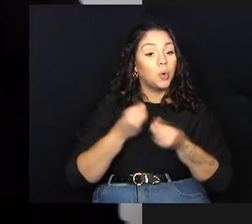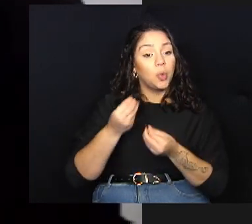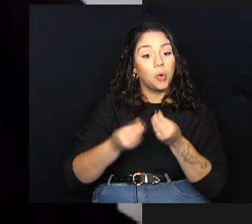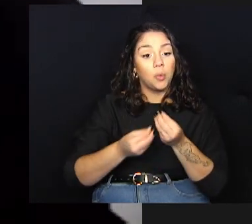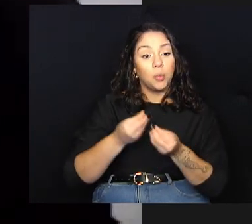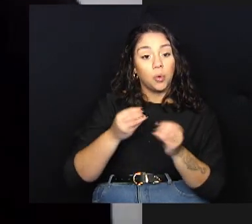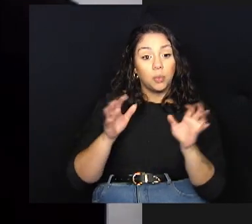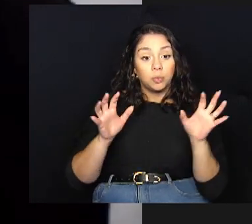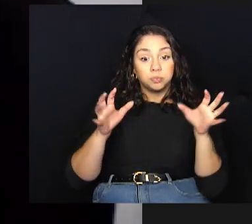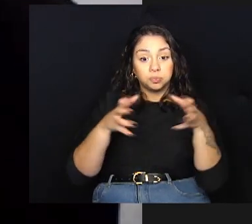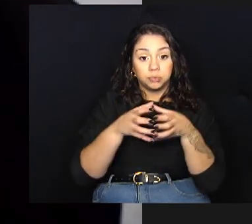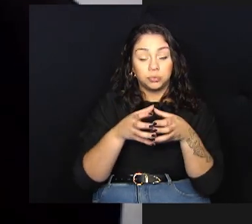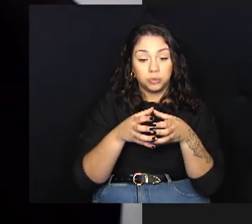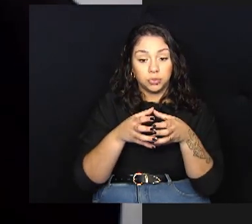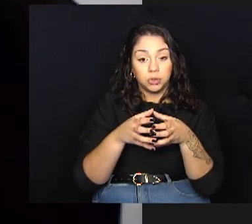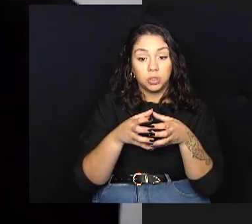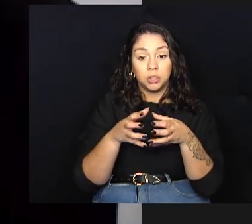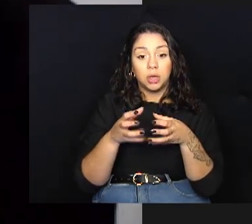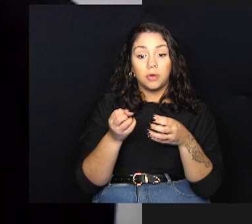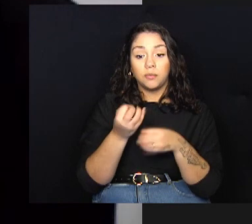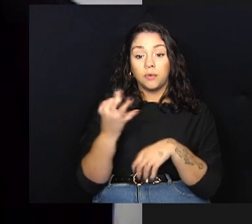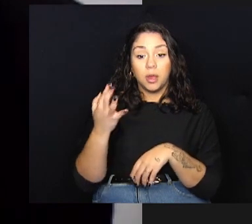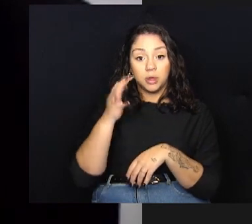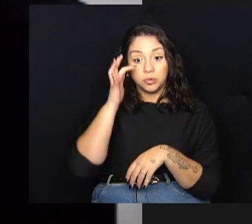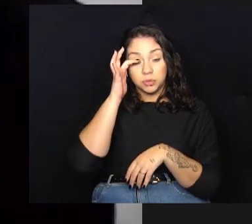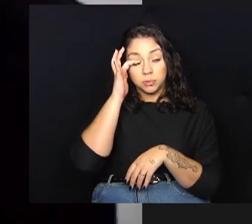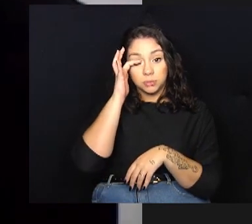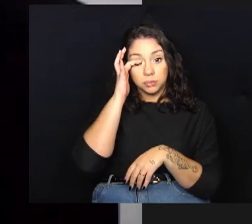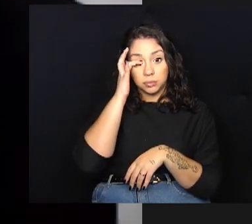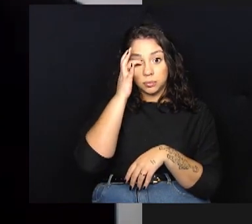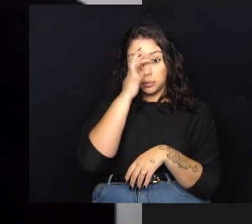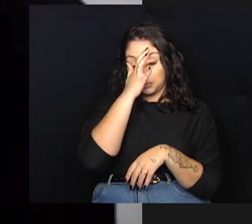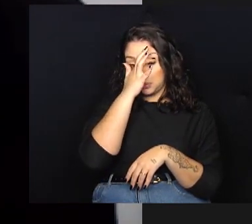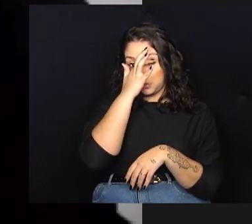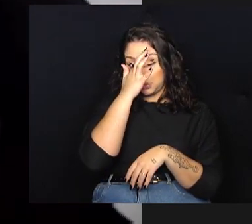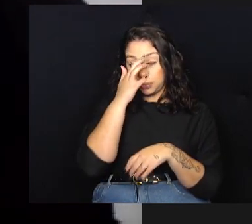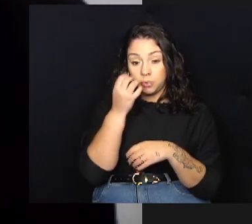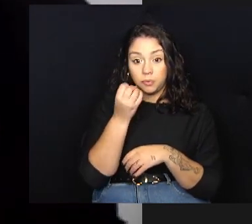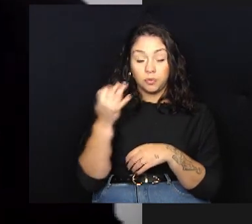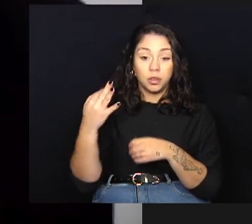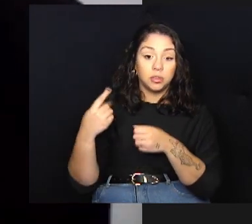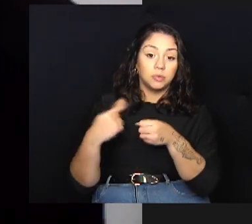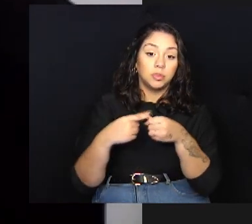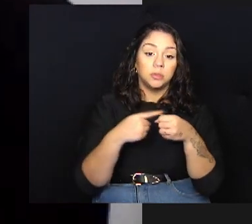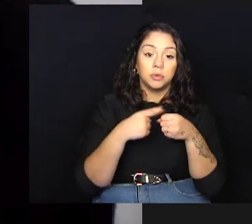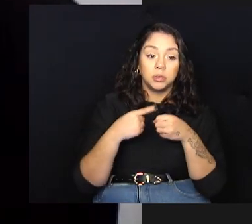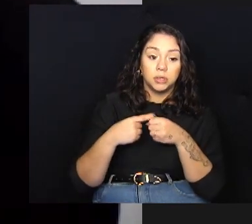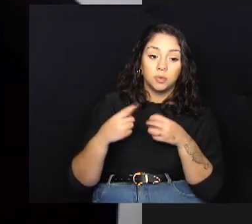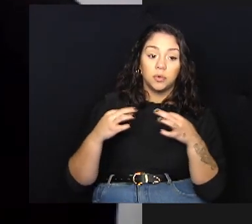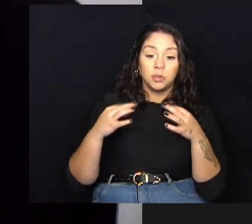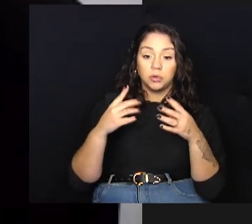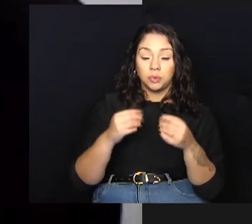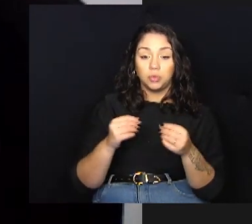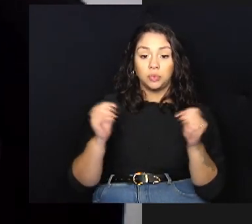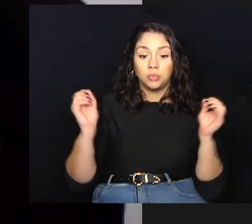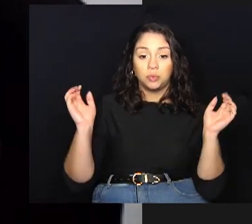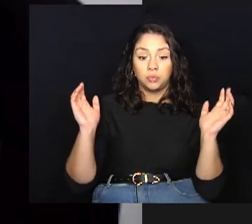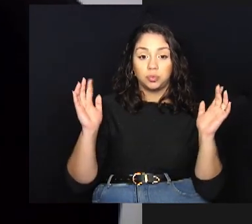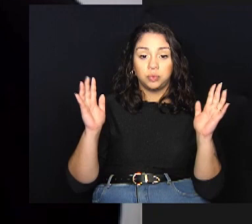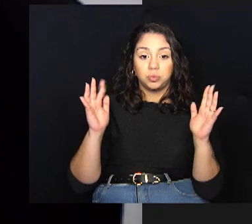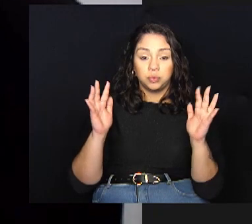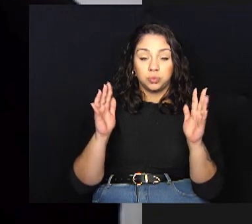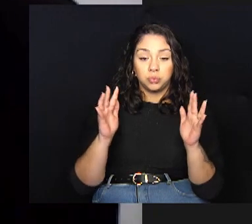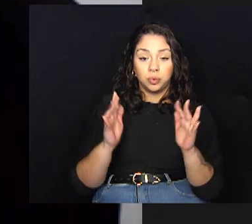coletiva por esse conjunto de municípios né então toda essa dinâmica Metropolitana ela